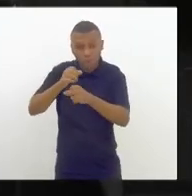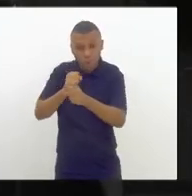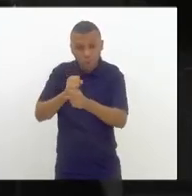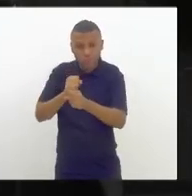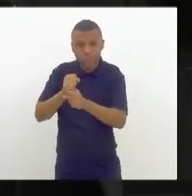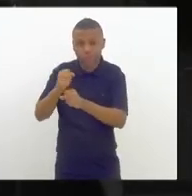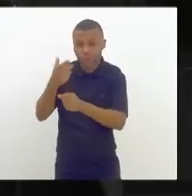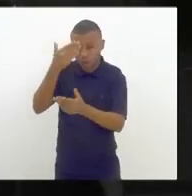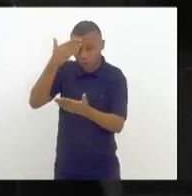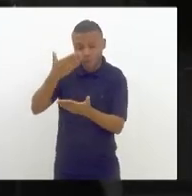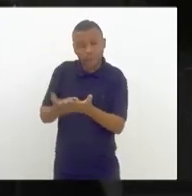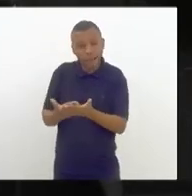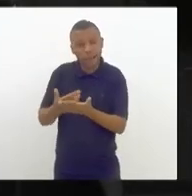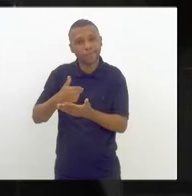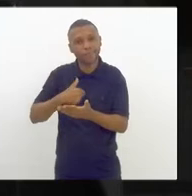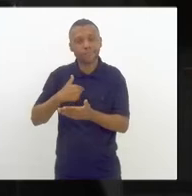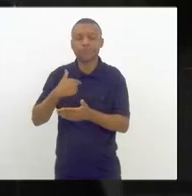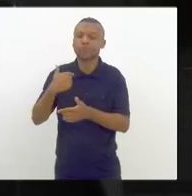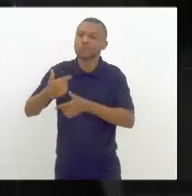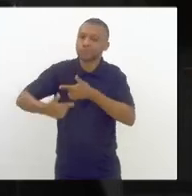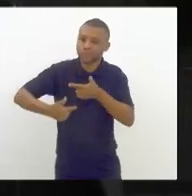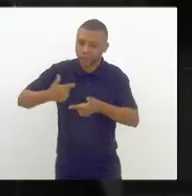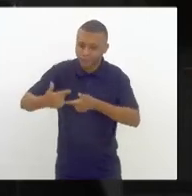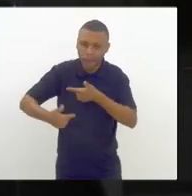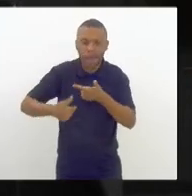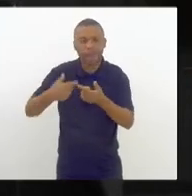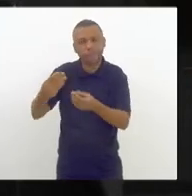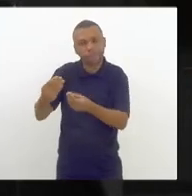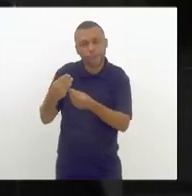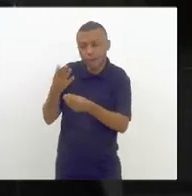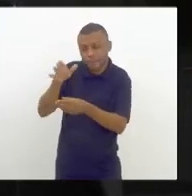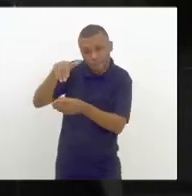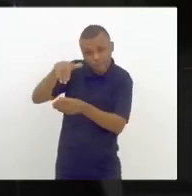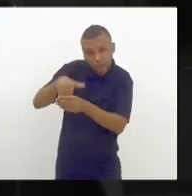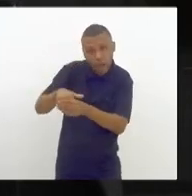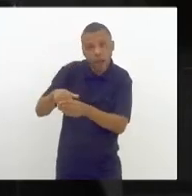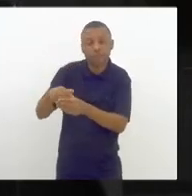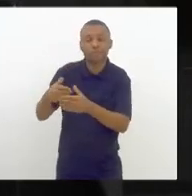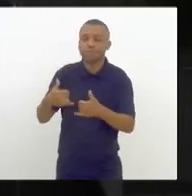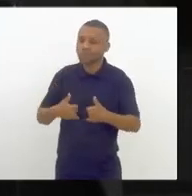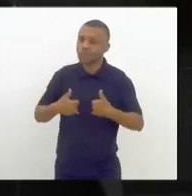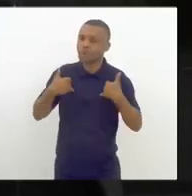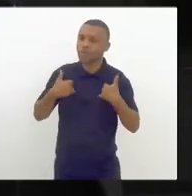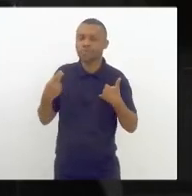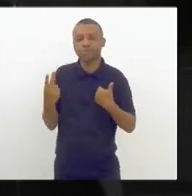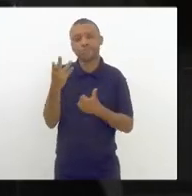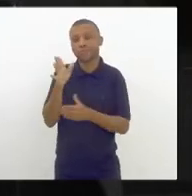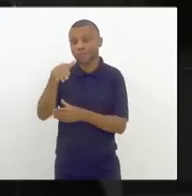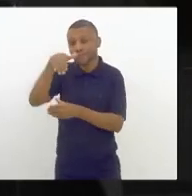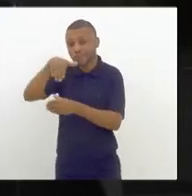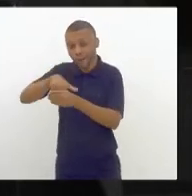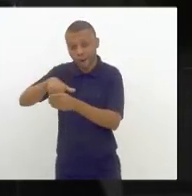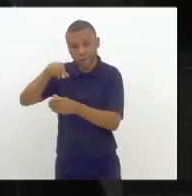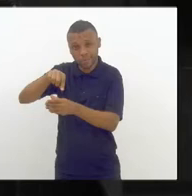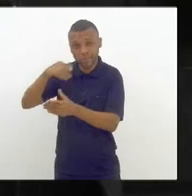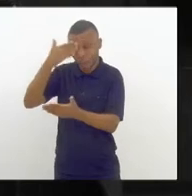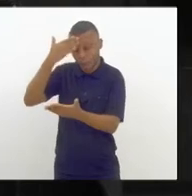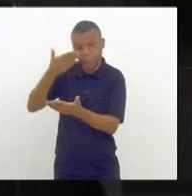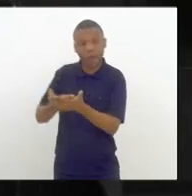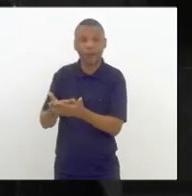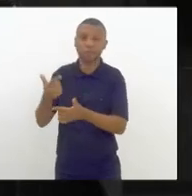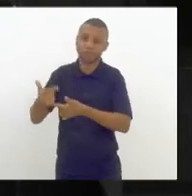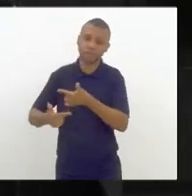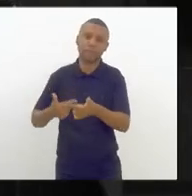aquelas que me conferiram me concederam o seu valoroso e honroso é voto de confiança quero